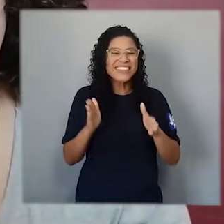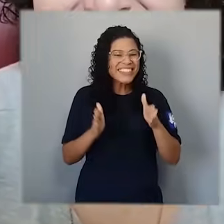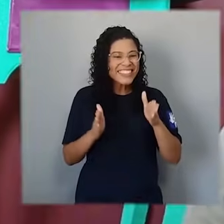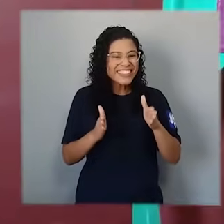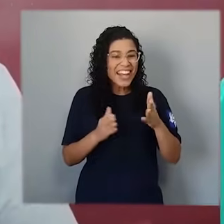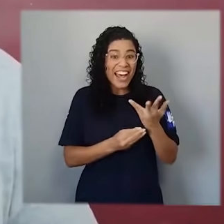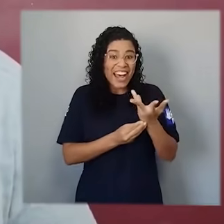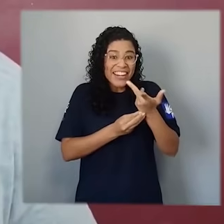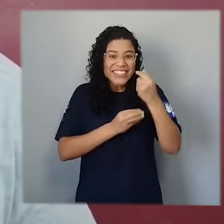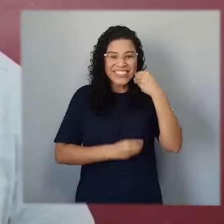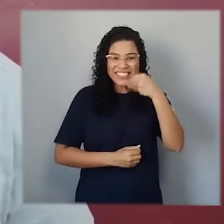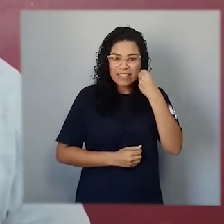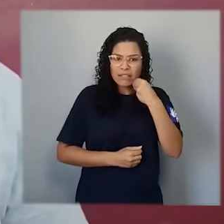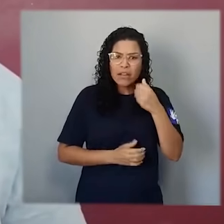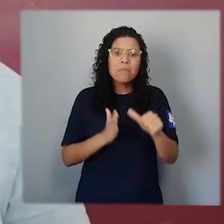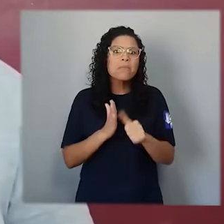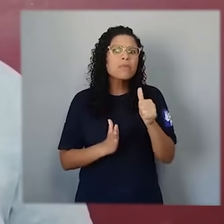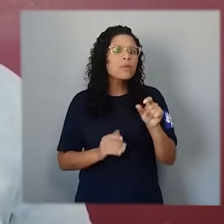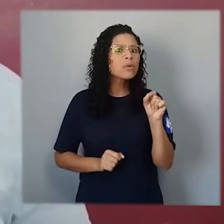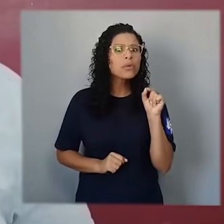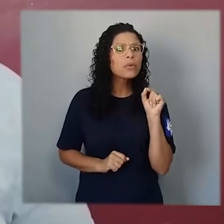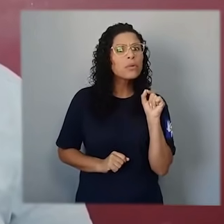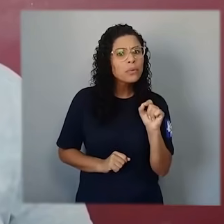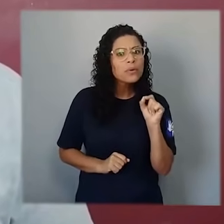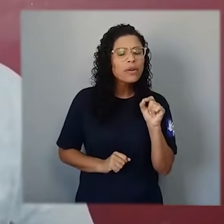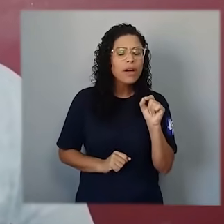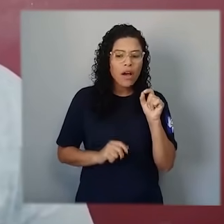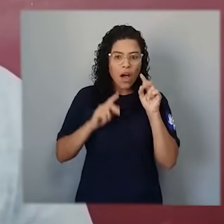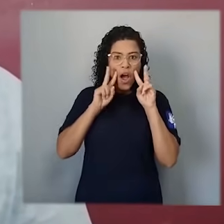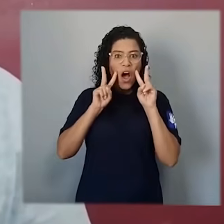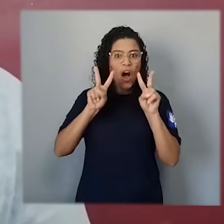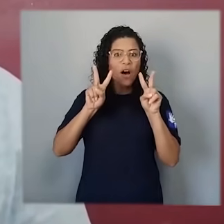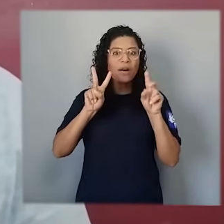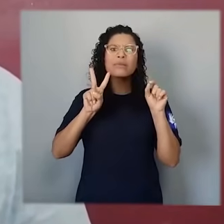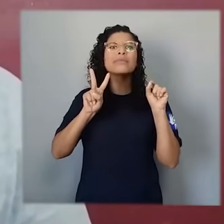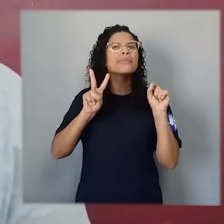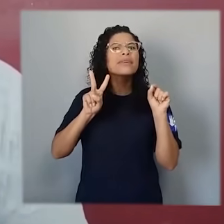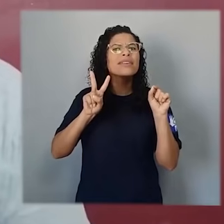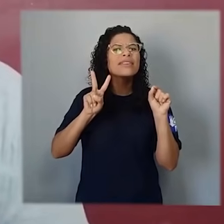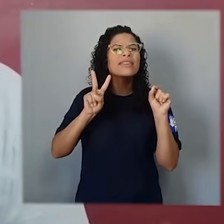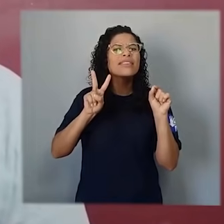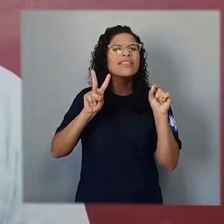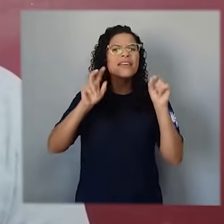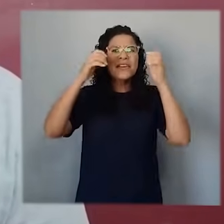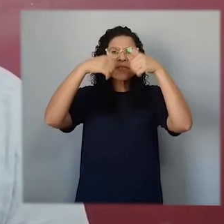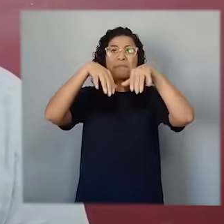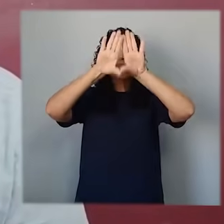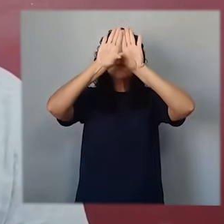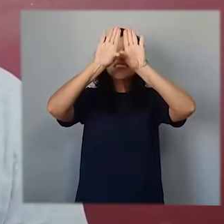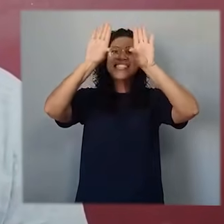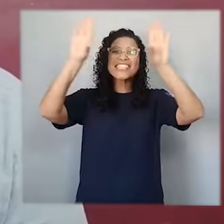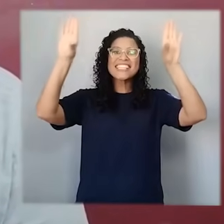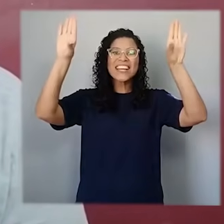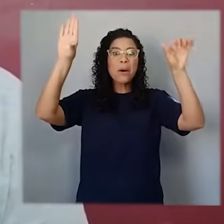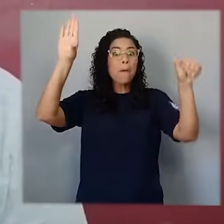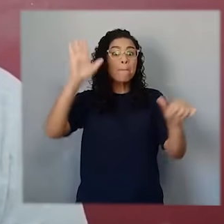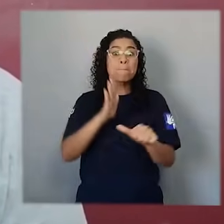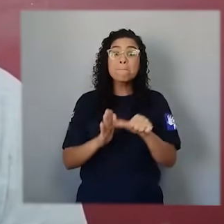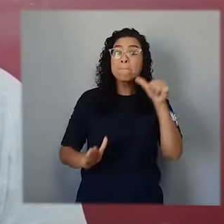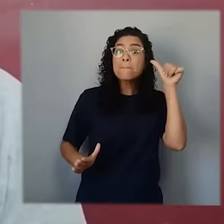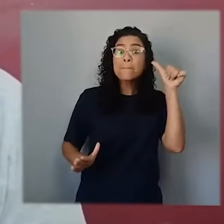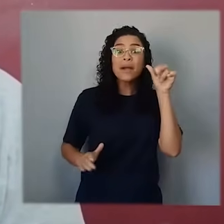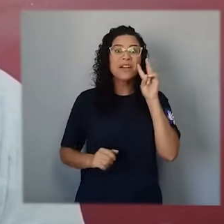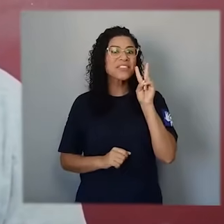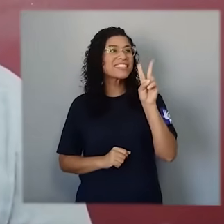Experiência, certo? E a primeira coisa que nós olhamos foi para o céu,